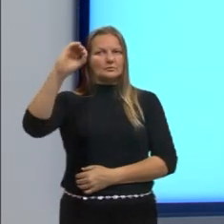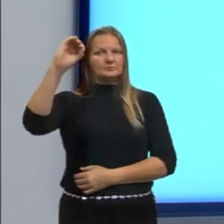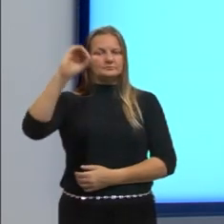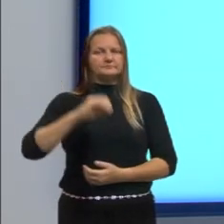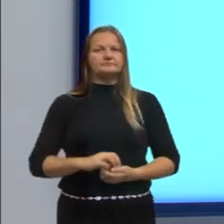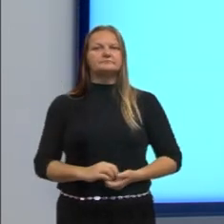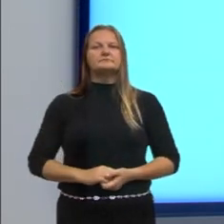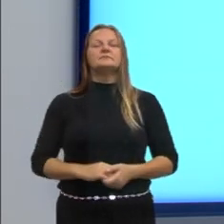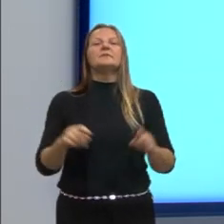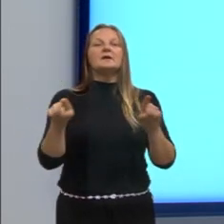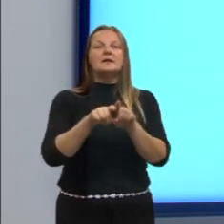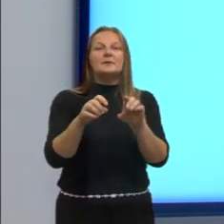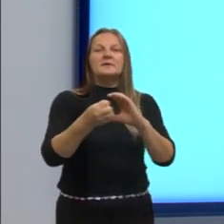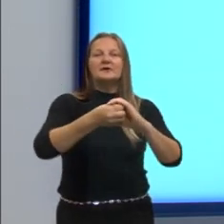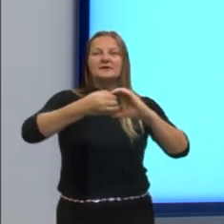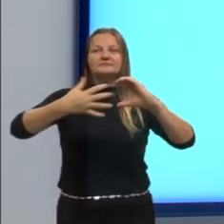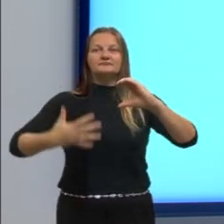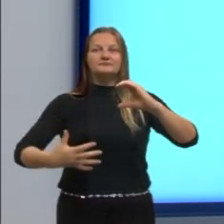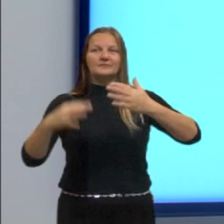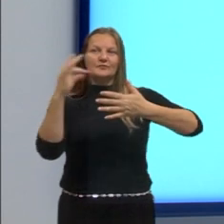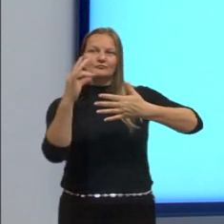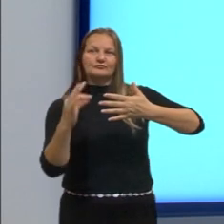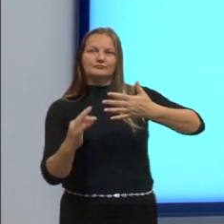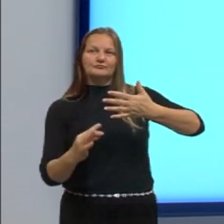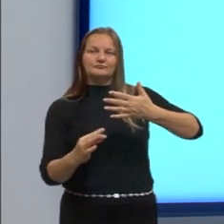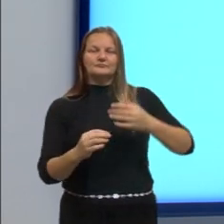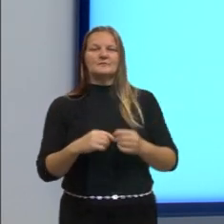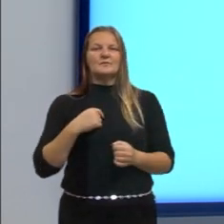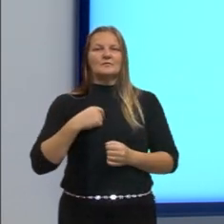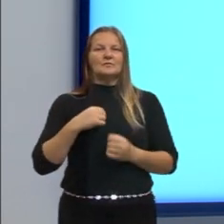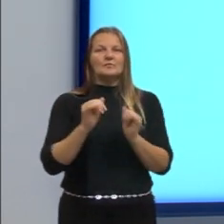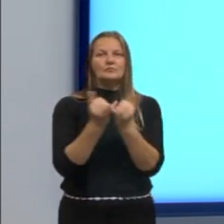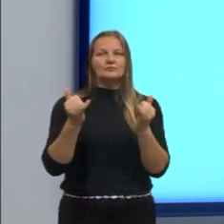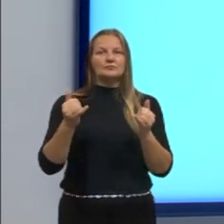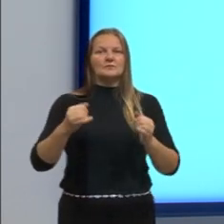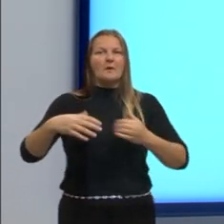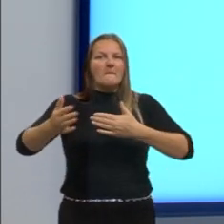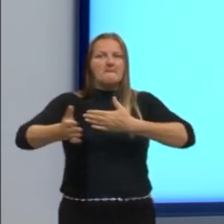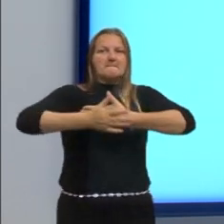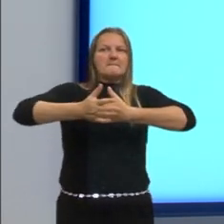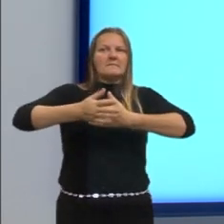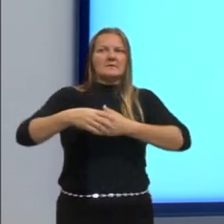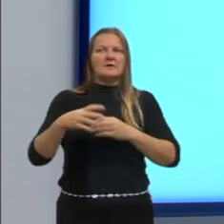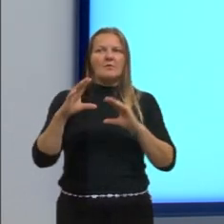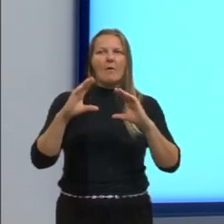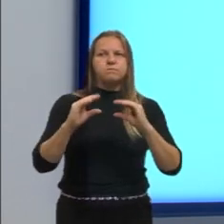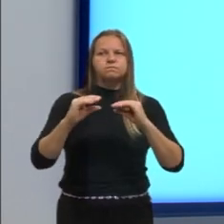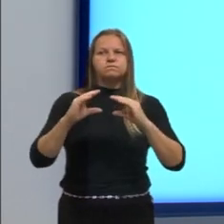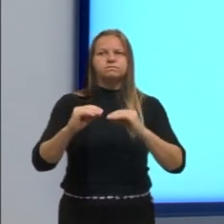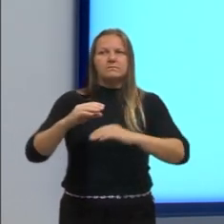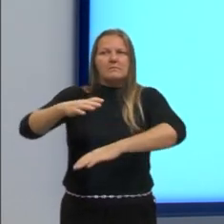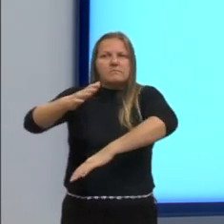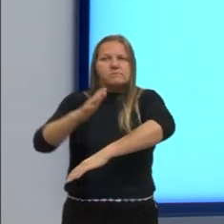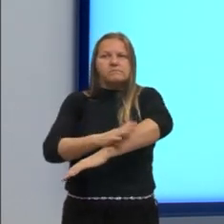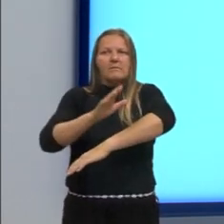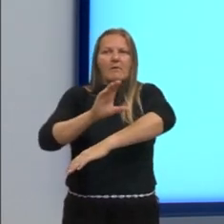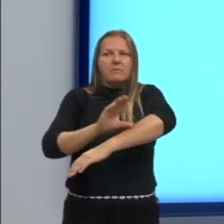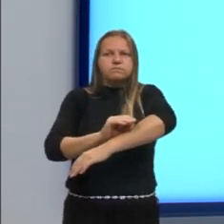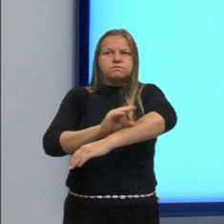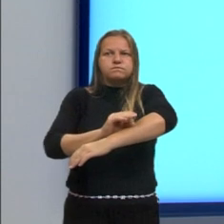também tem a característica de proteger os órgãos e nervos Contra choques e lesões é como se fosse uma almofadinha para o nosso corpo